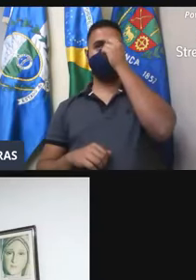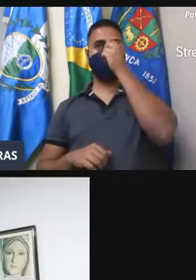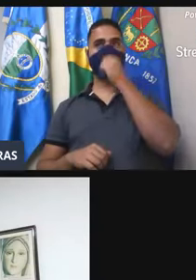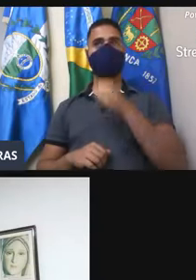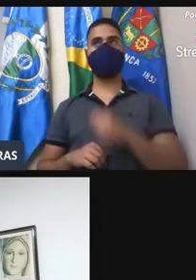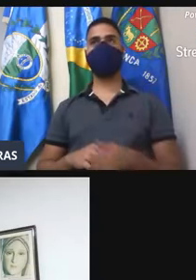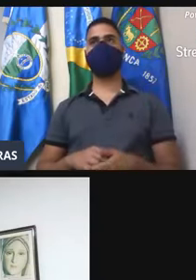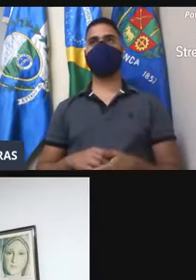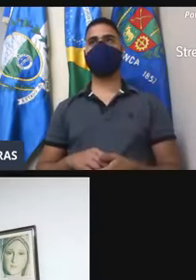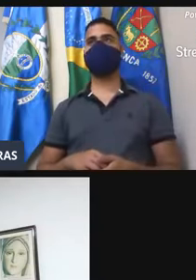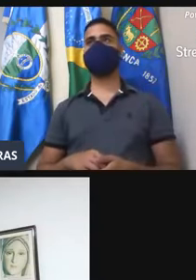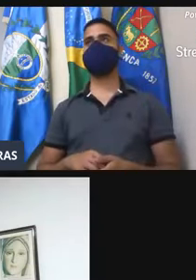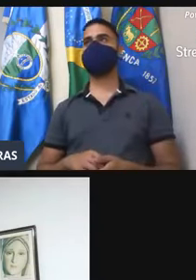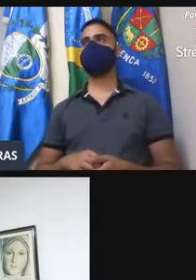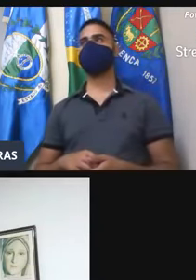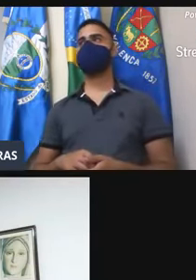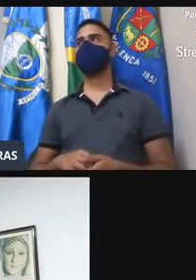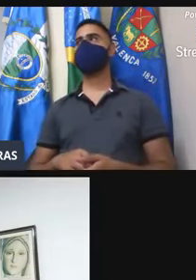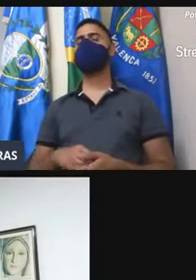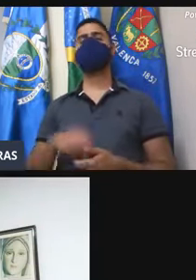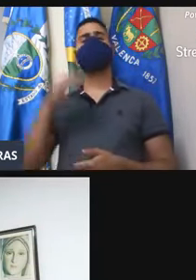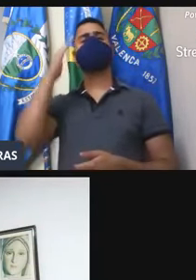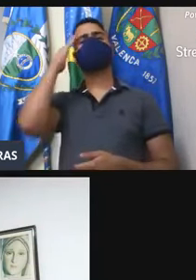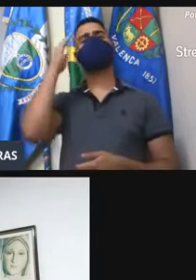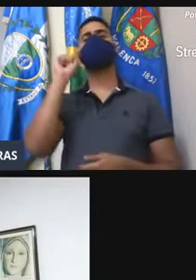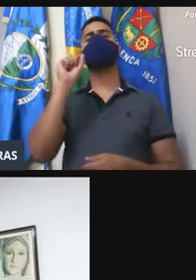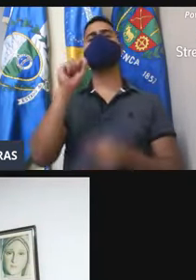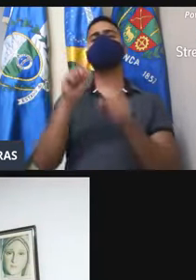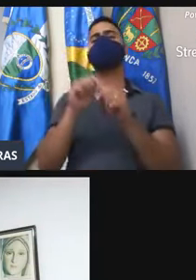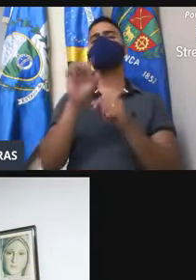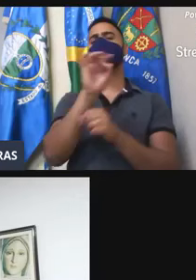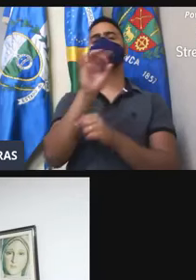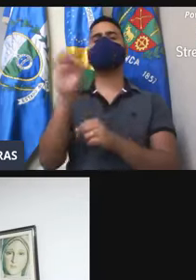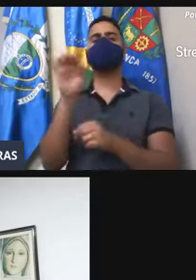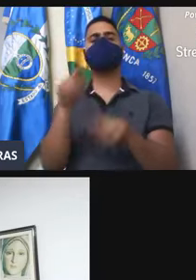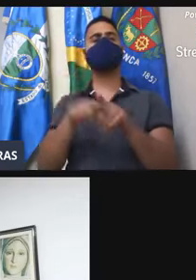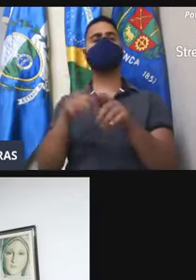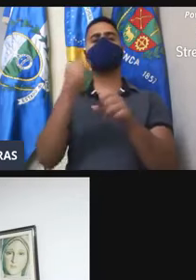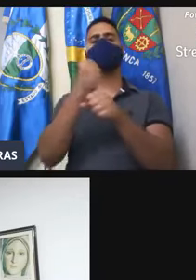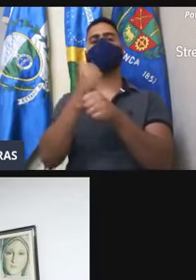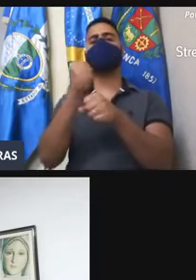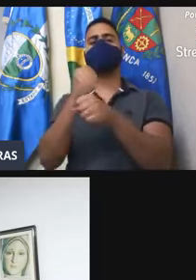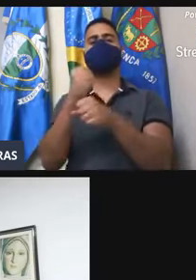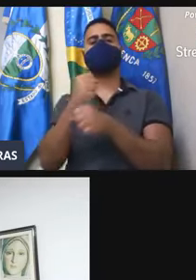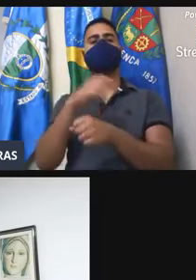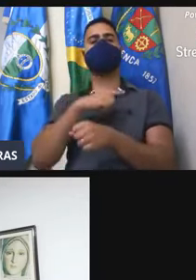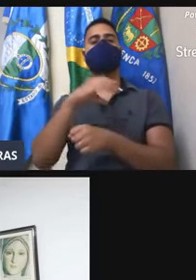que faz esses dois setores. E a questão da obra de Juparanã, do CRAS,